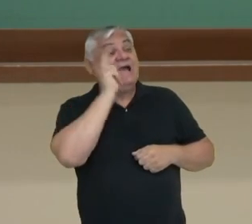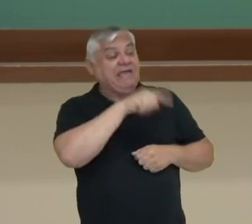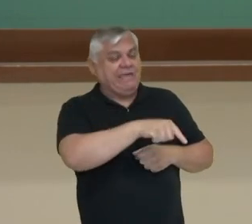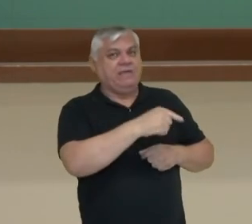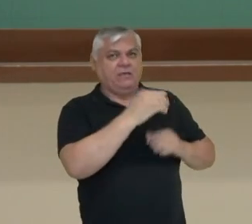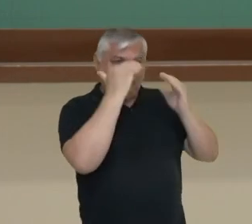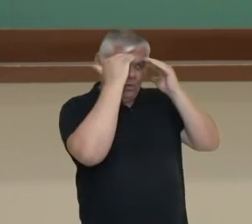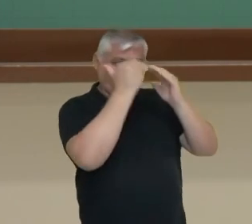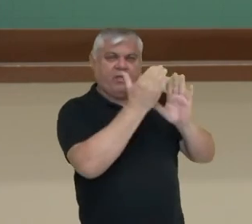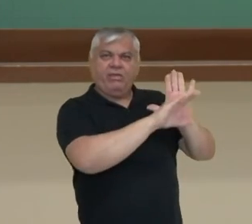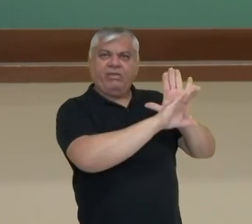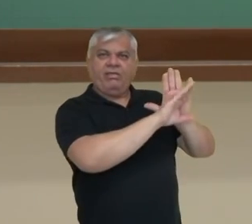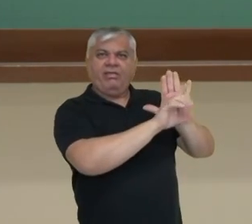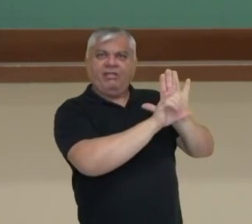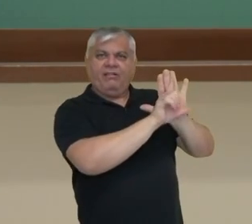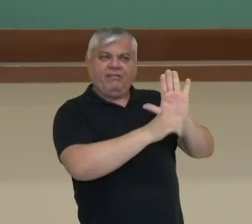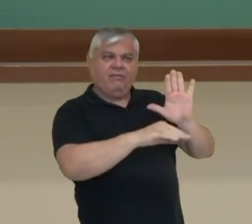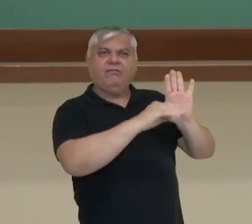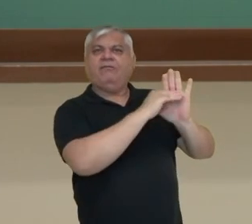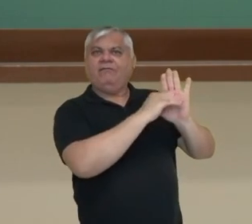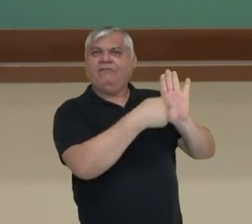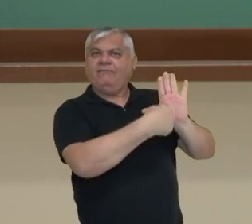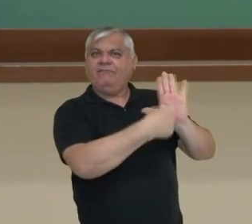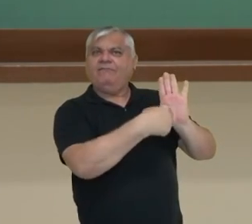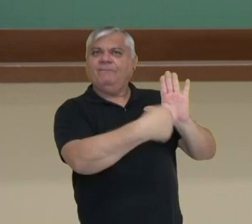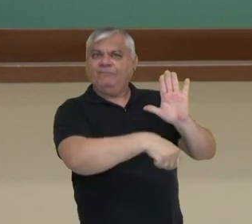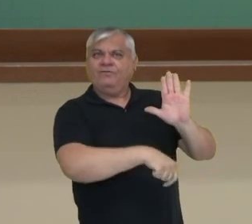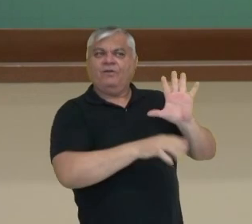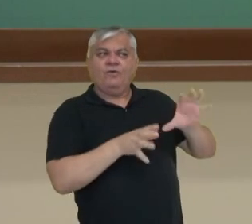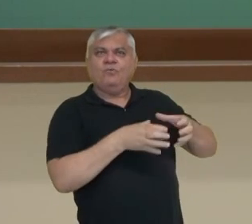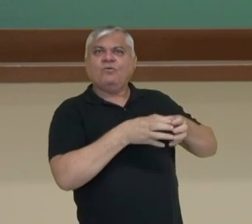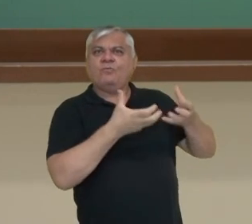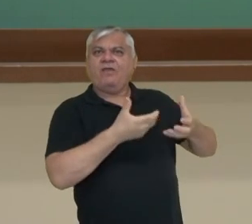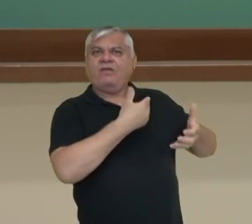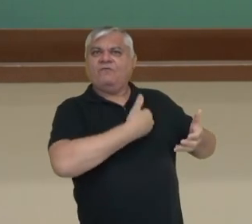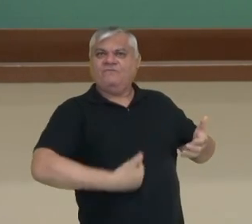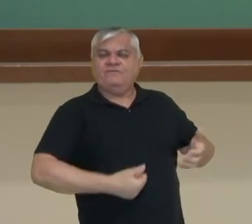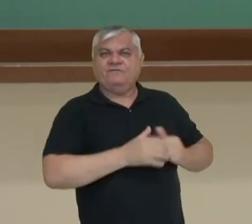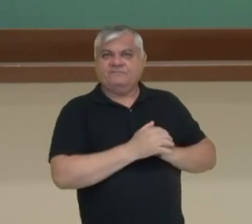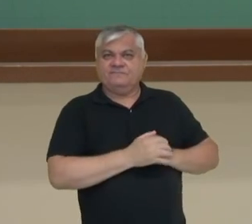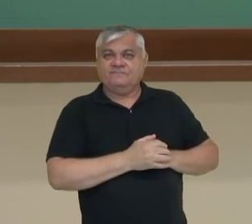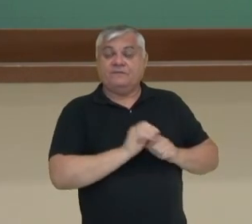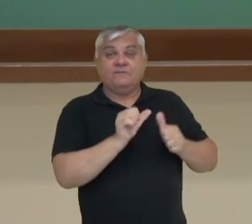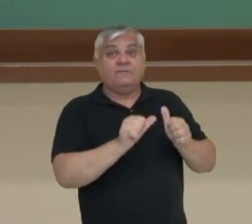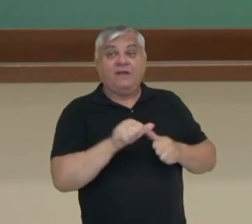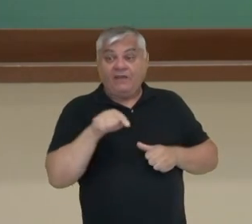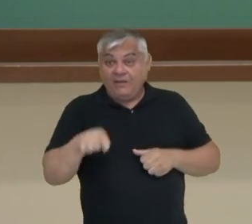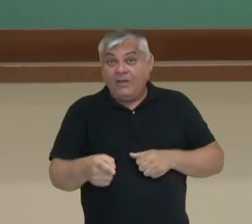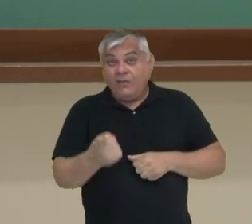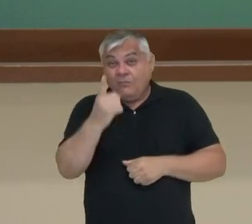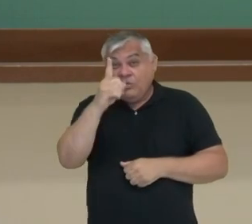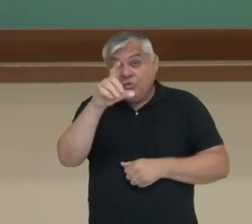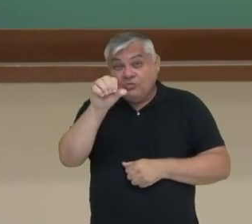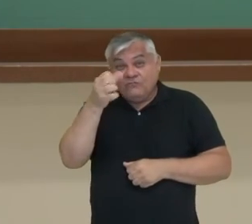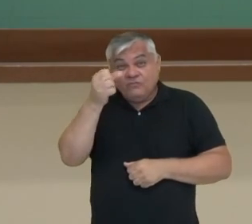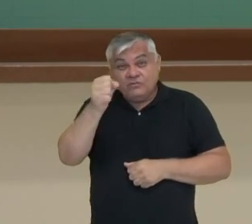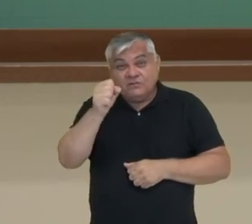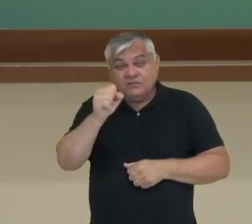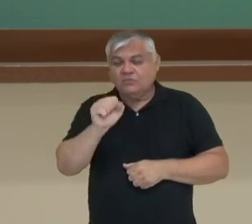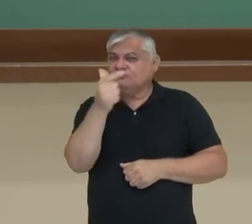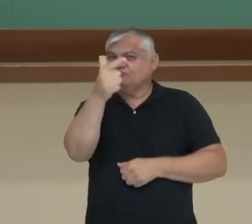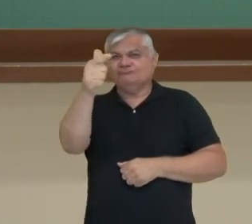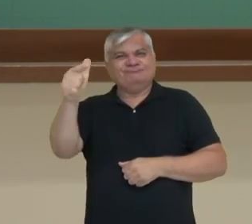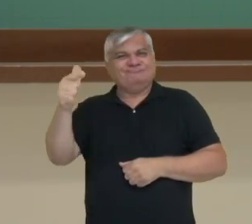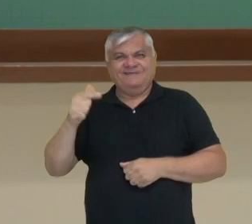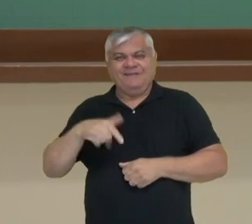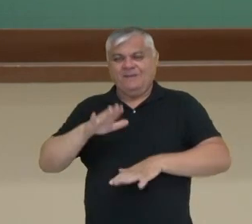geral do que ele queria ou aquele grupo queria para o seu governo. Essa foi a primeira vez que não havia essa diretriz